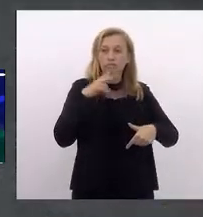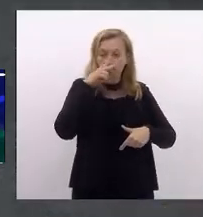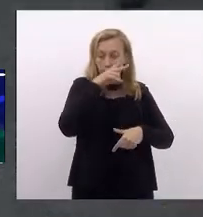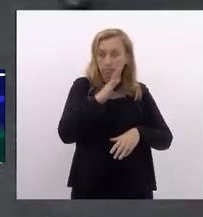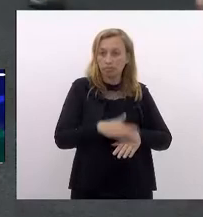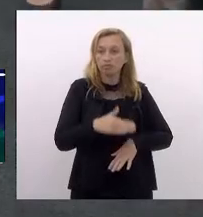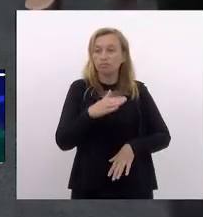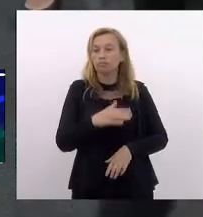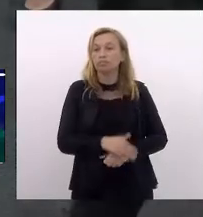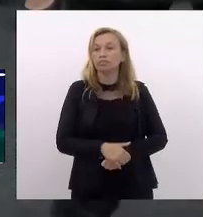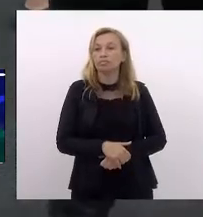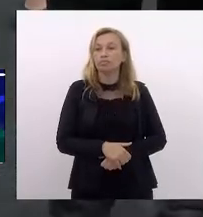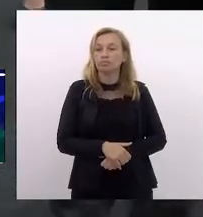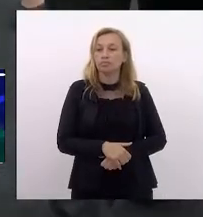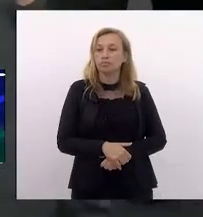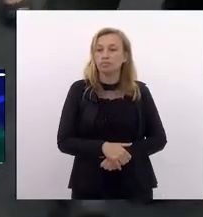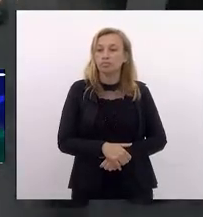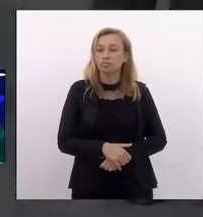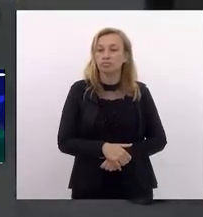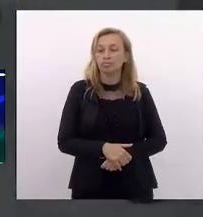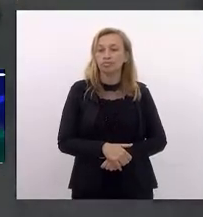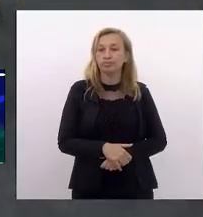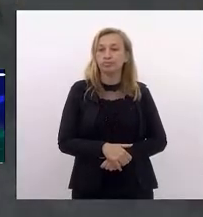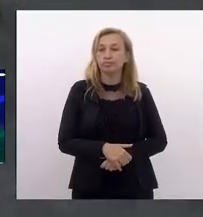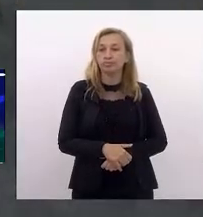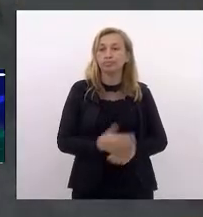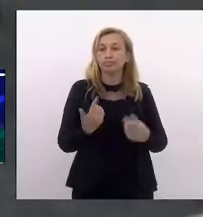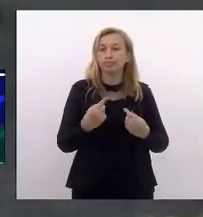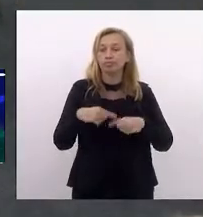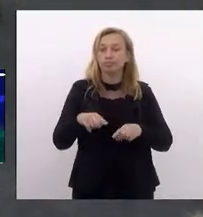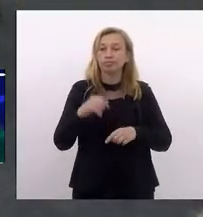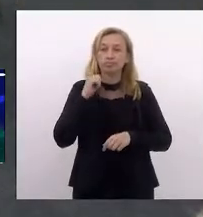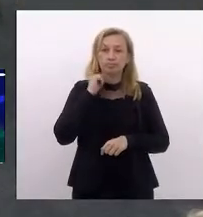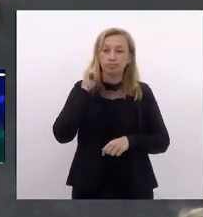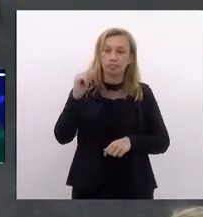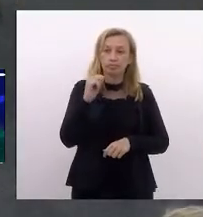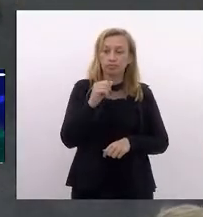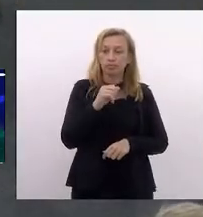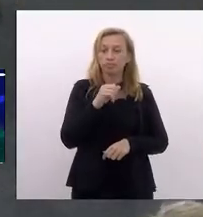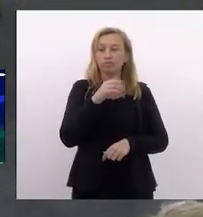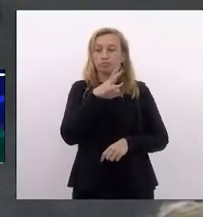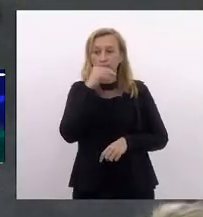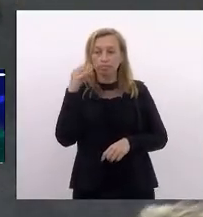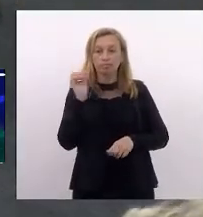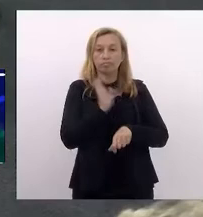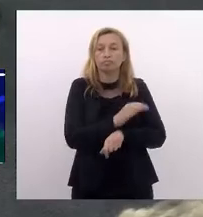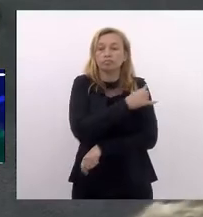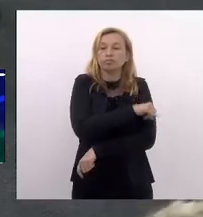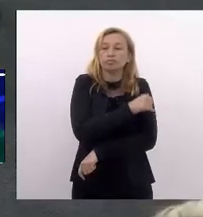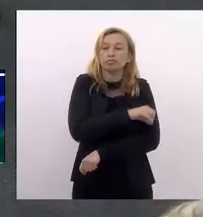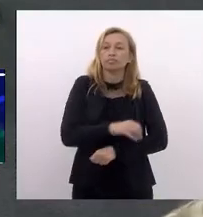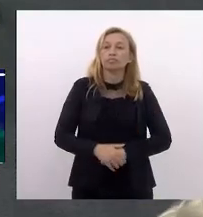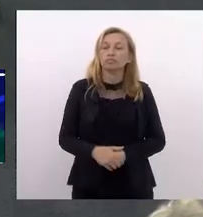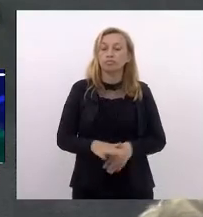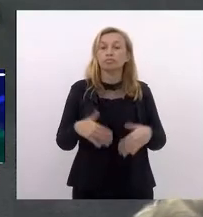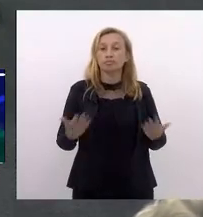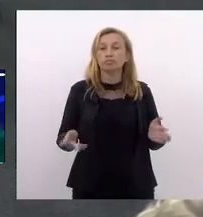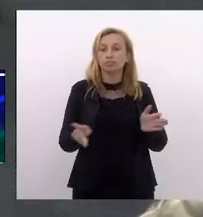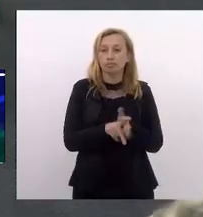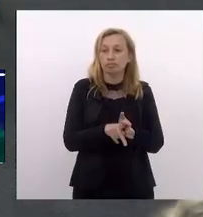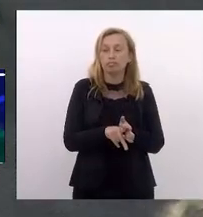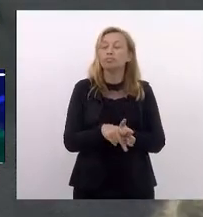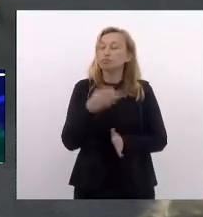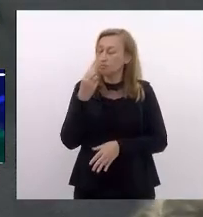fortalece Então as ações para combater os homicídios aqui de adolescentes no estado do Rio de Janeiro tão